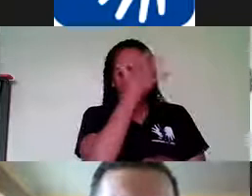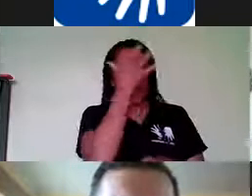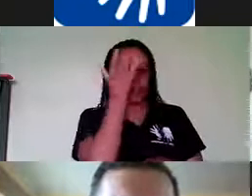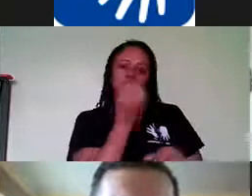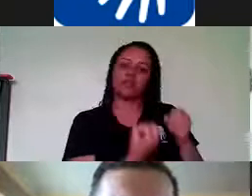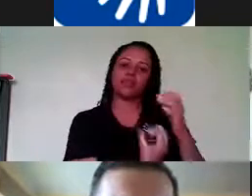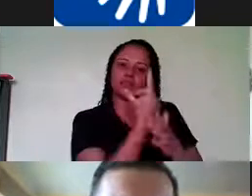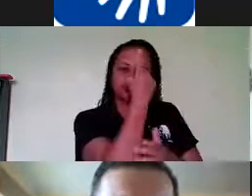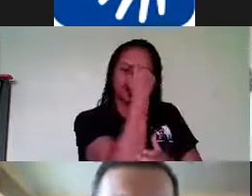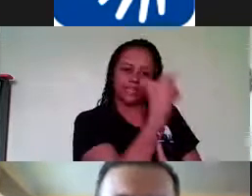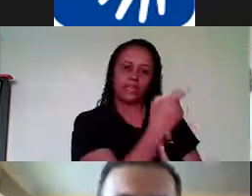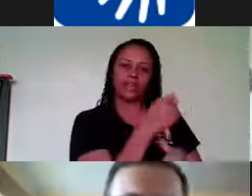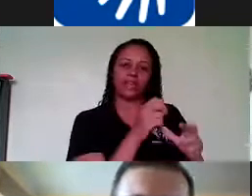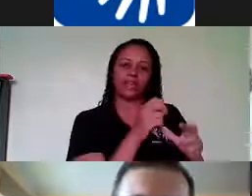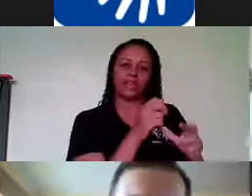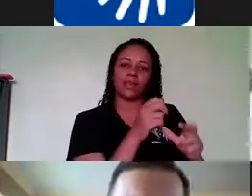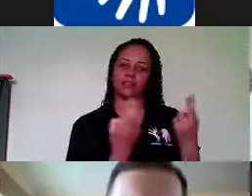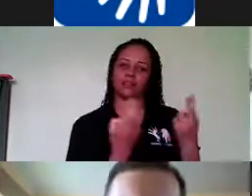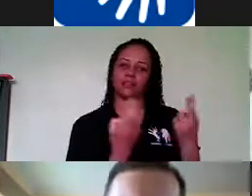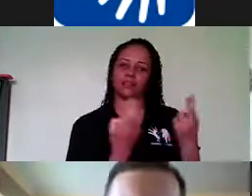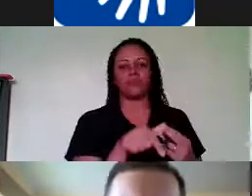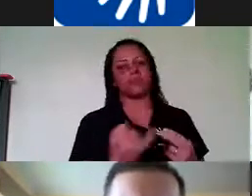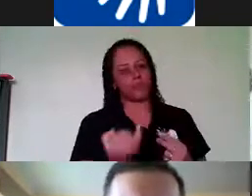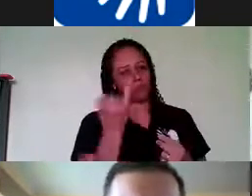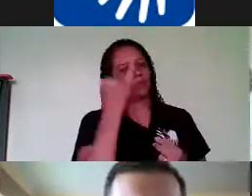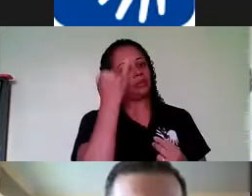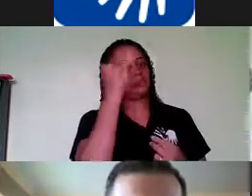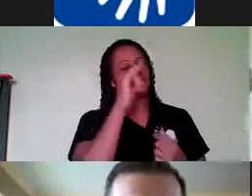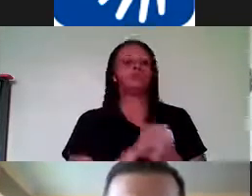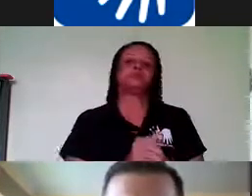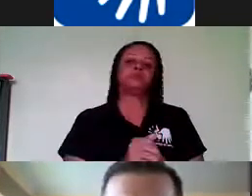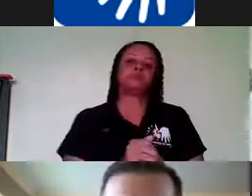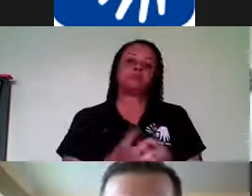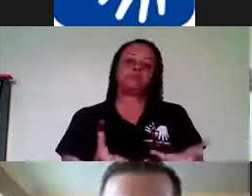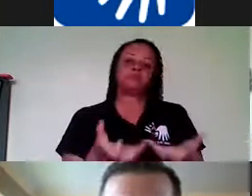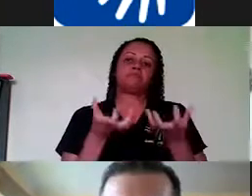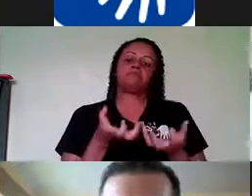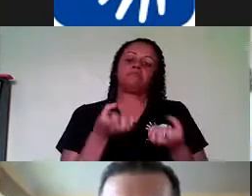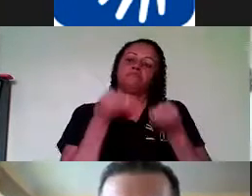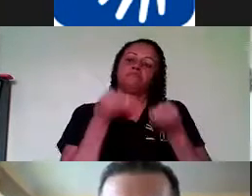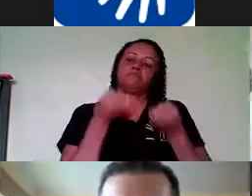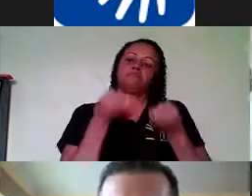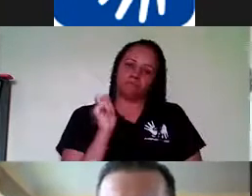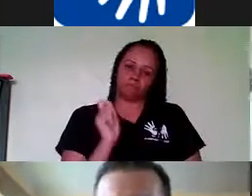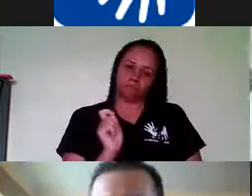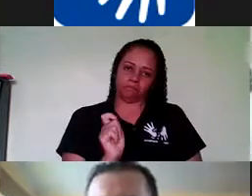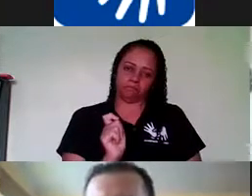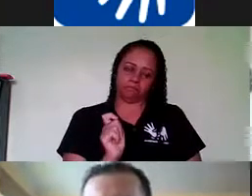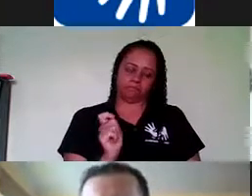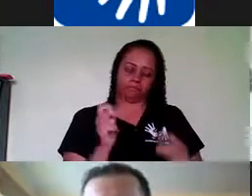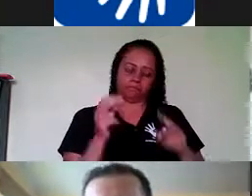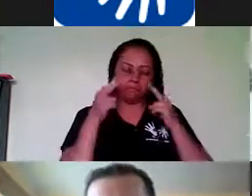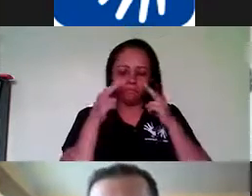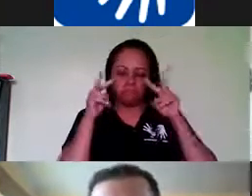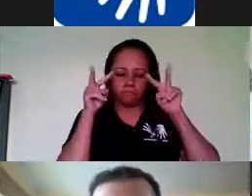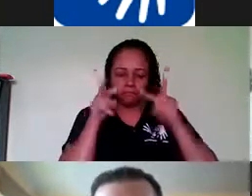de suma importância. E queria dizer assim que, dentro dessa visão de